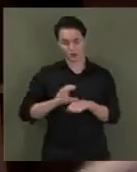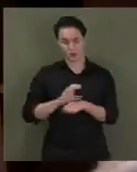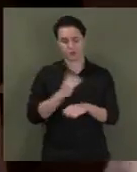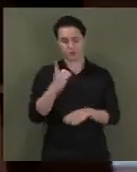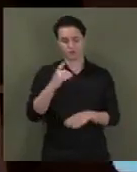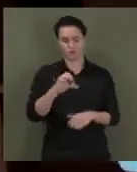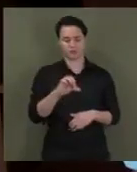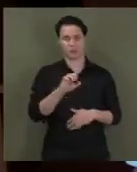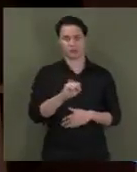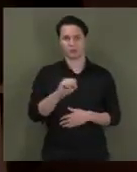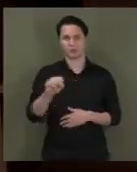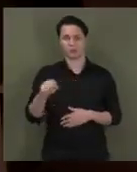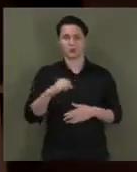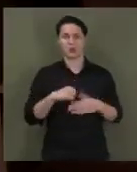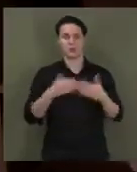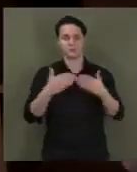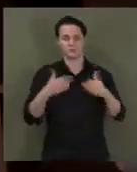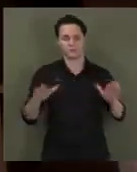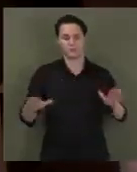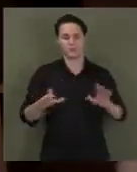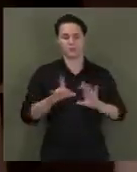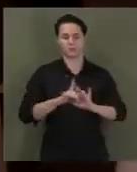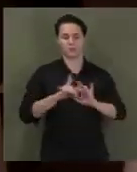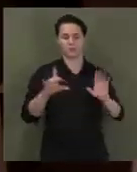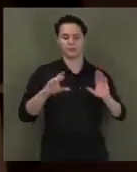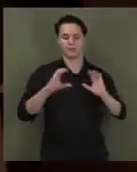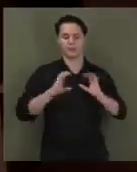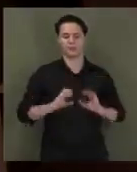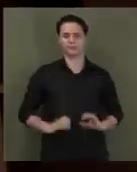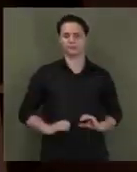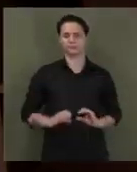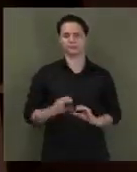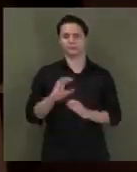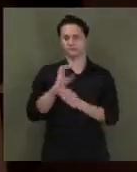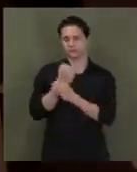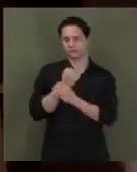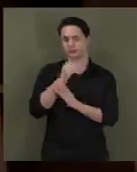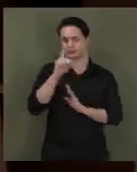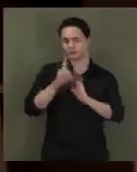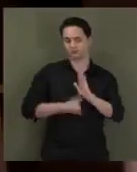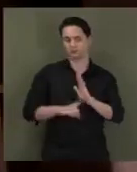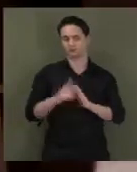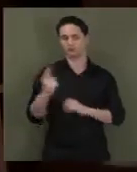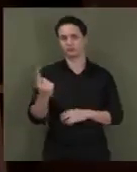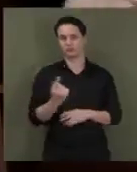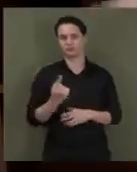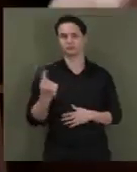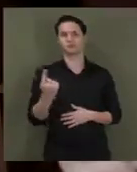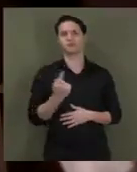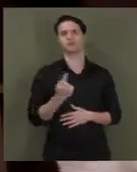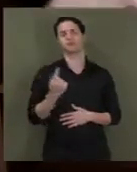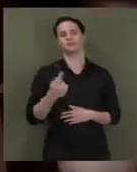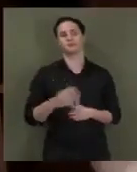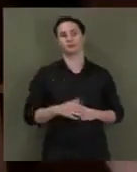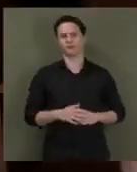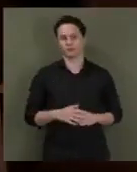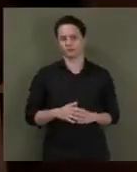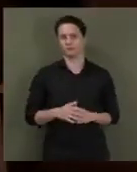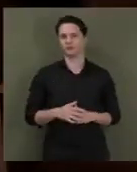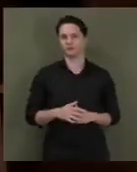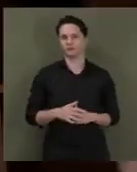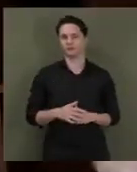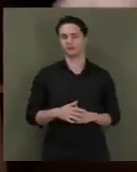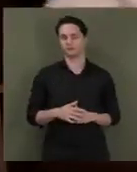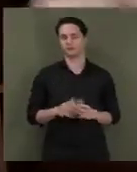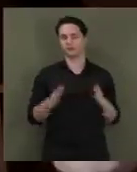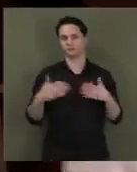as liberdades civis, os direitos e as garantias individuais. Repito, eu estava lá com orgulho,